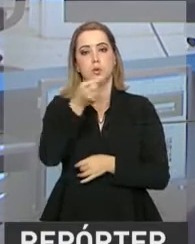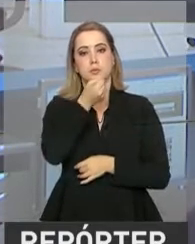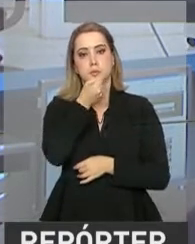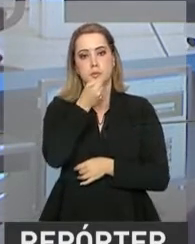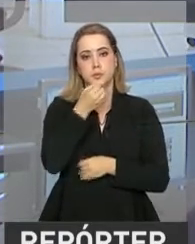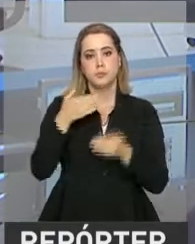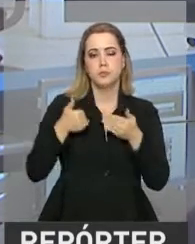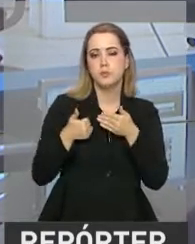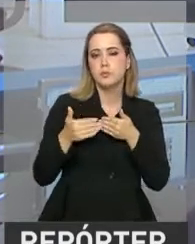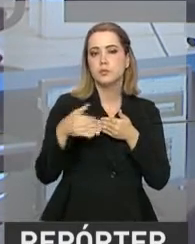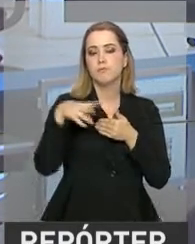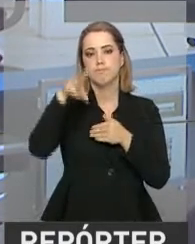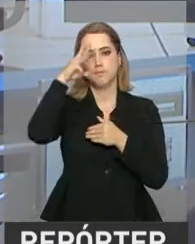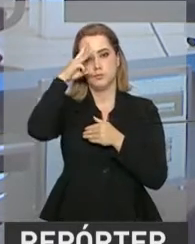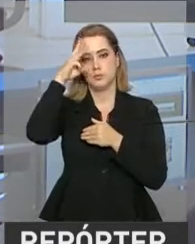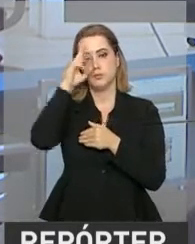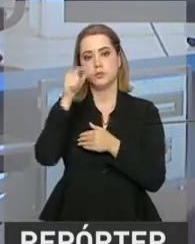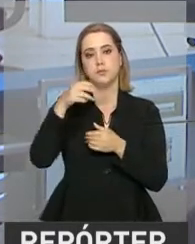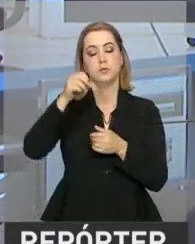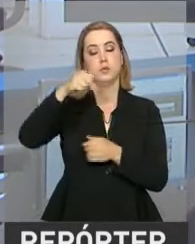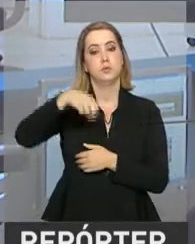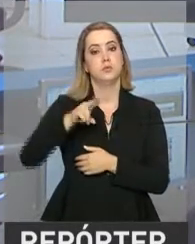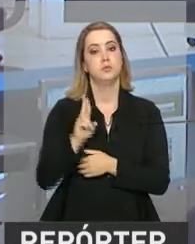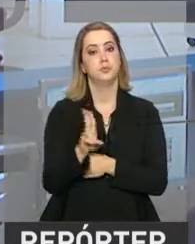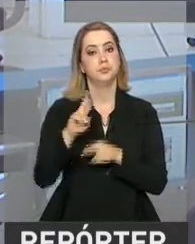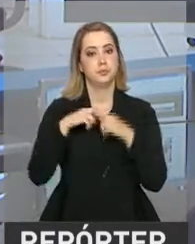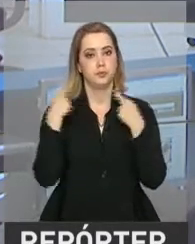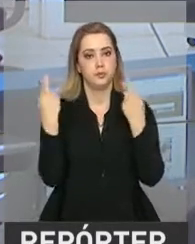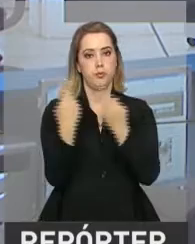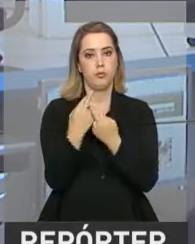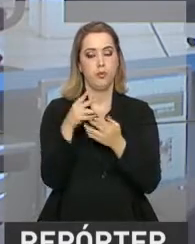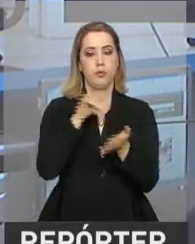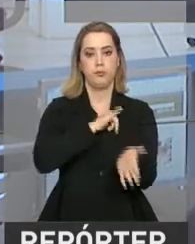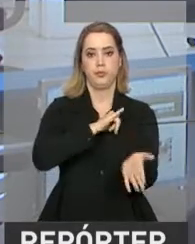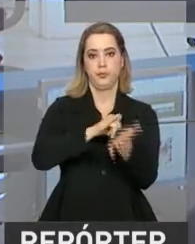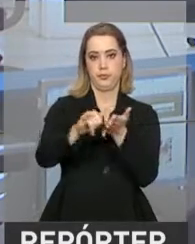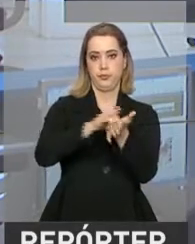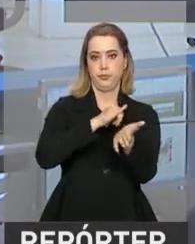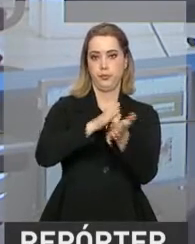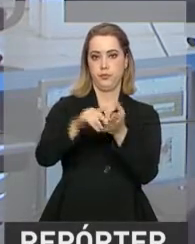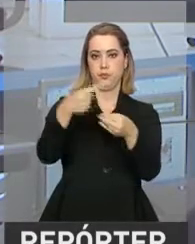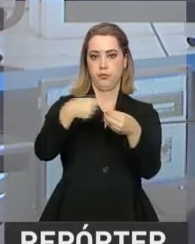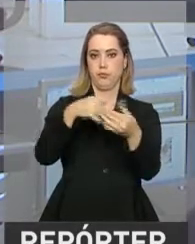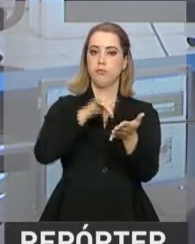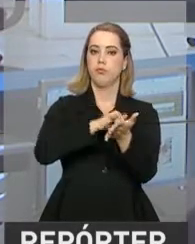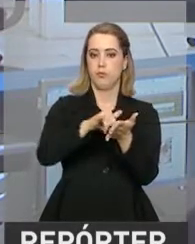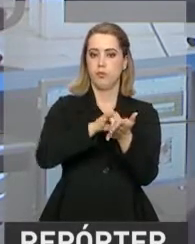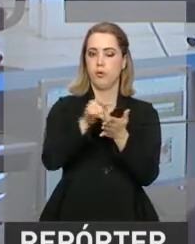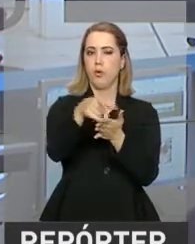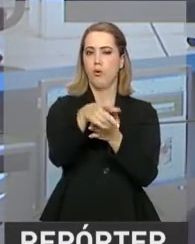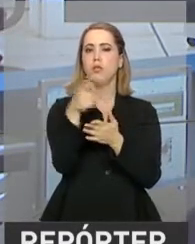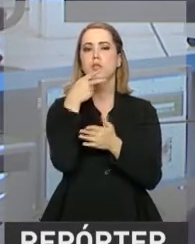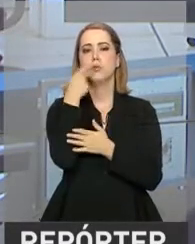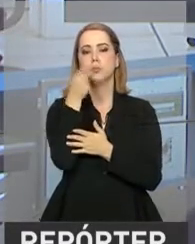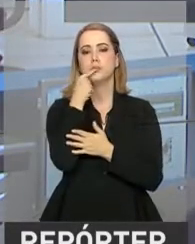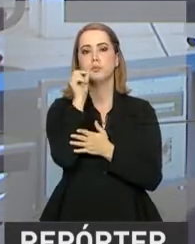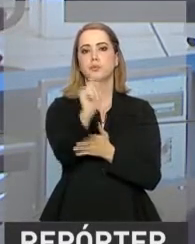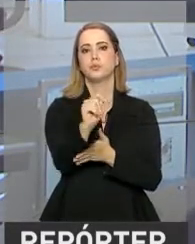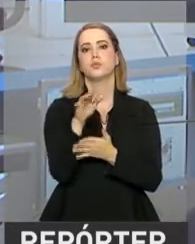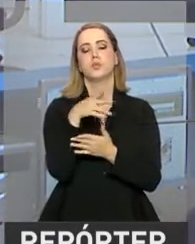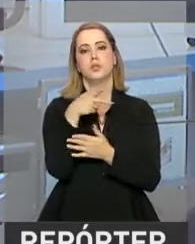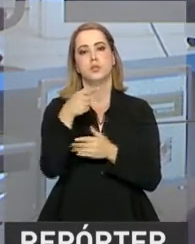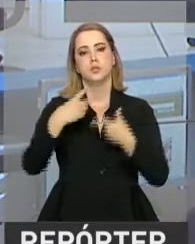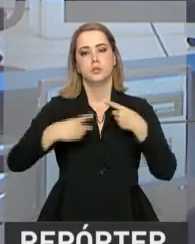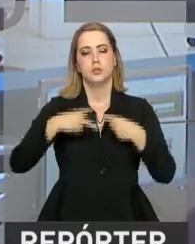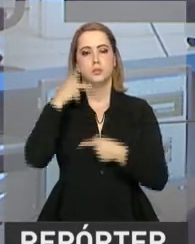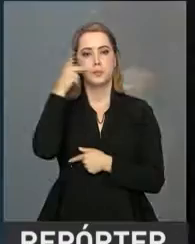desta terça-feira a Assembleia Geral da Organização das Nações Unidas em Nova York. No discurso, Michel Temer também falou sobre a situação